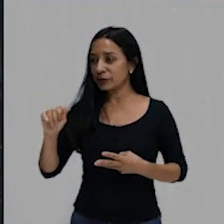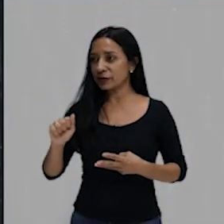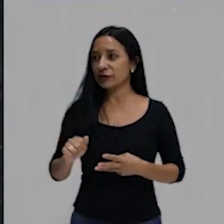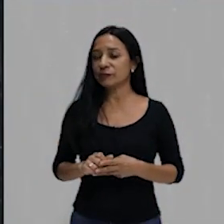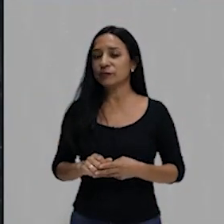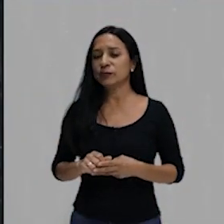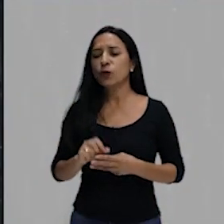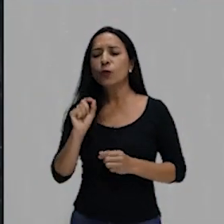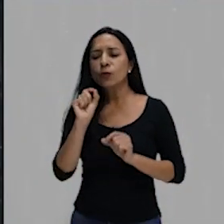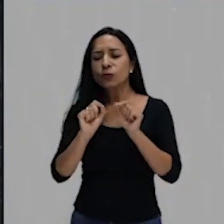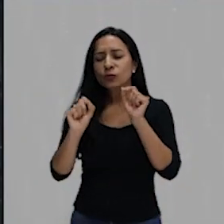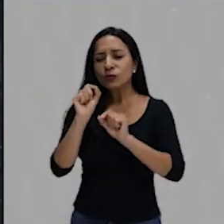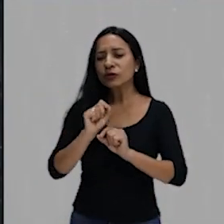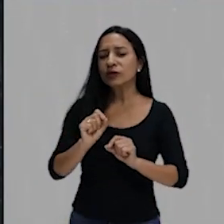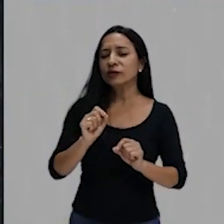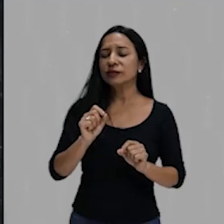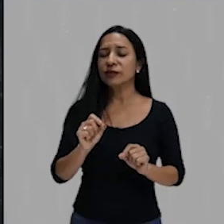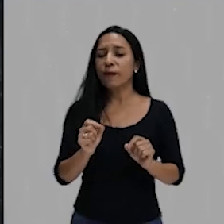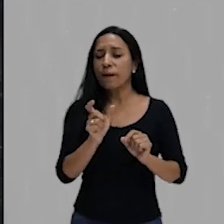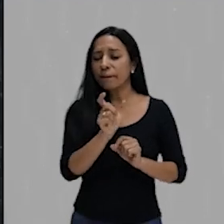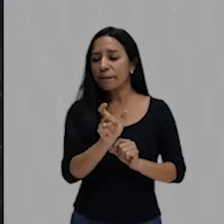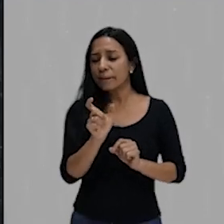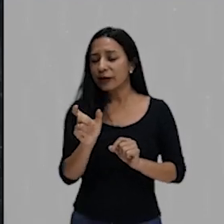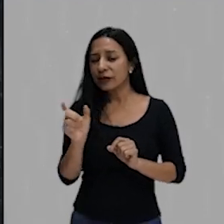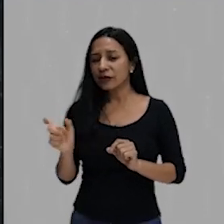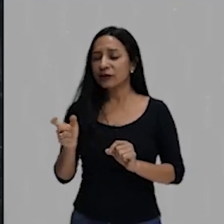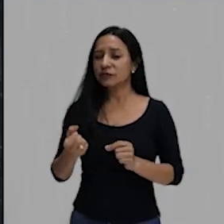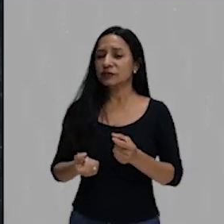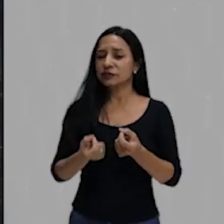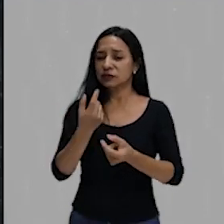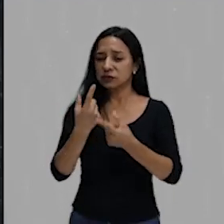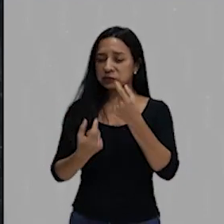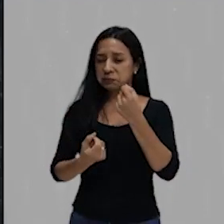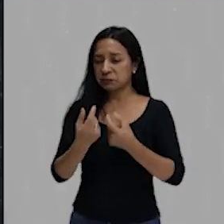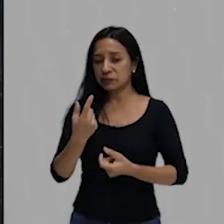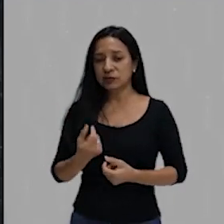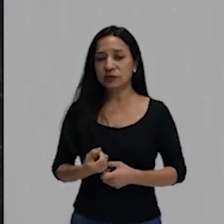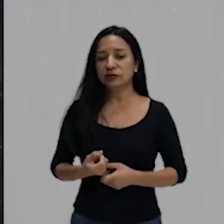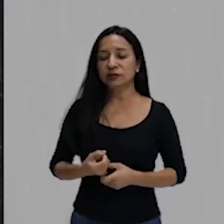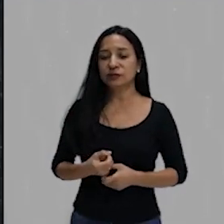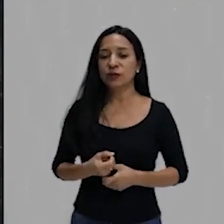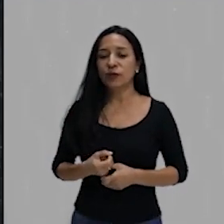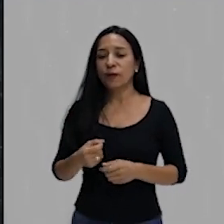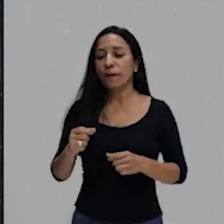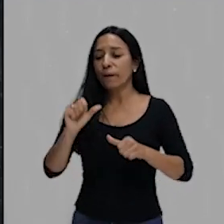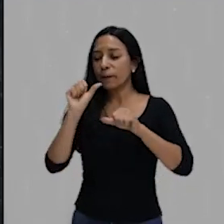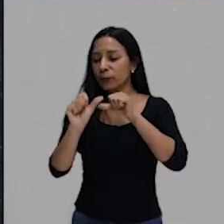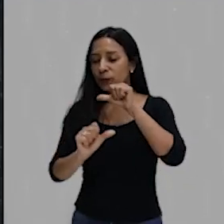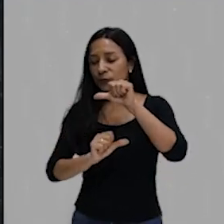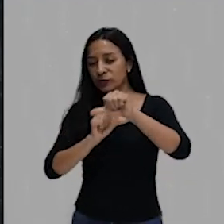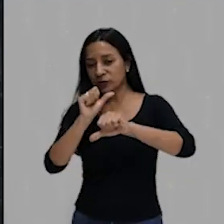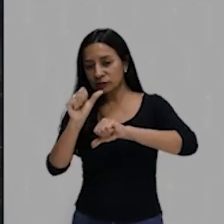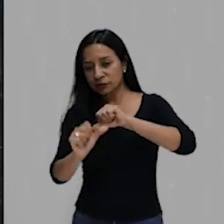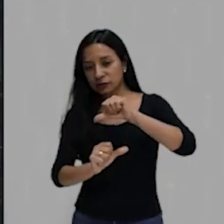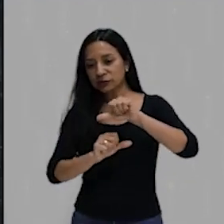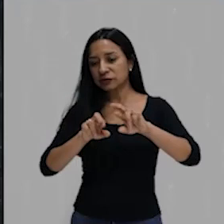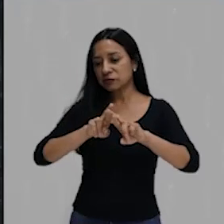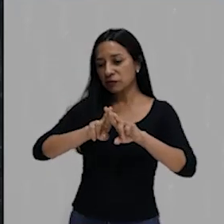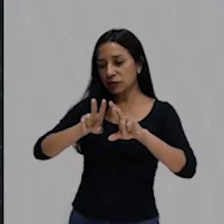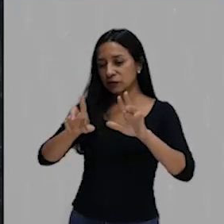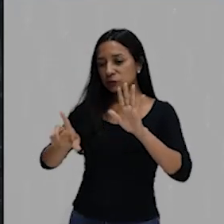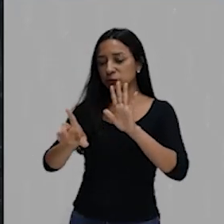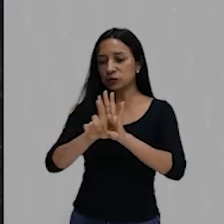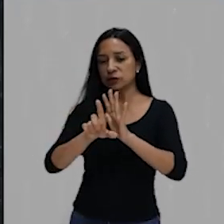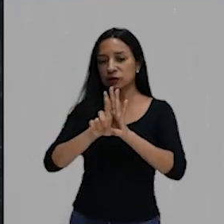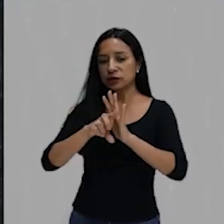São mudanças, ou como eu posso dizer, são variações das leis de Mendel, certo? As leis de